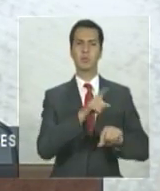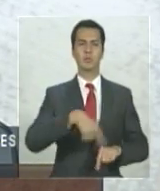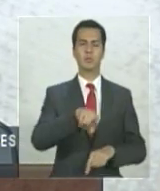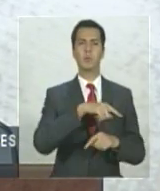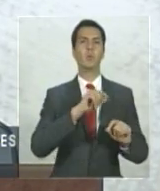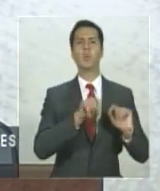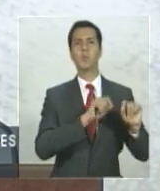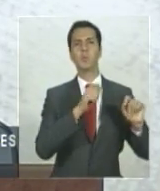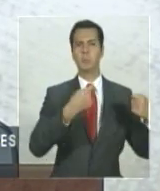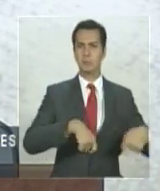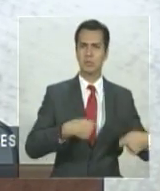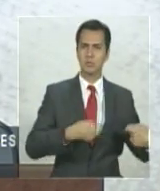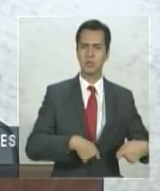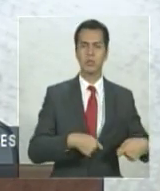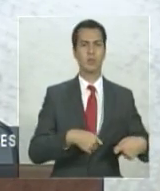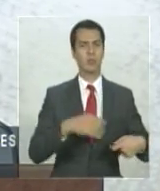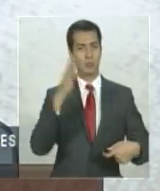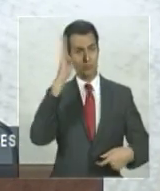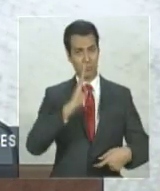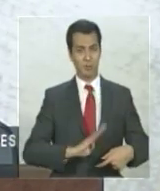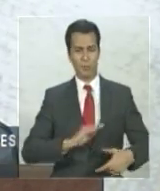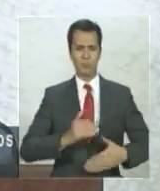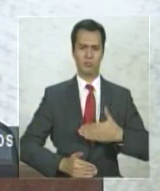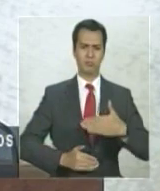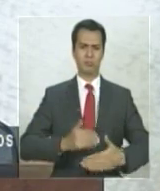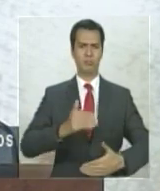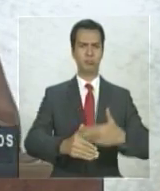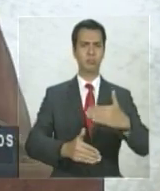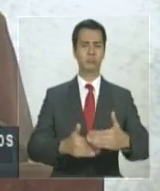país caminha para a situação que